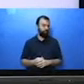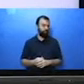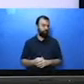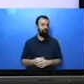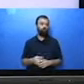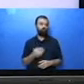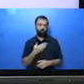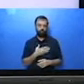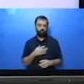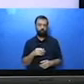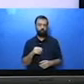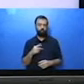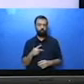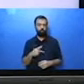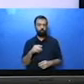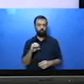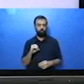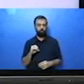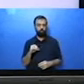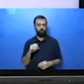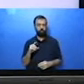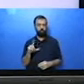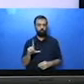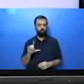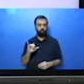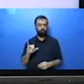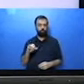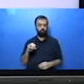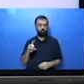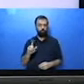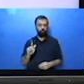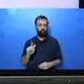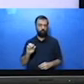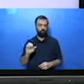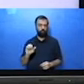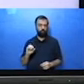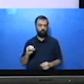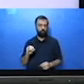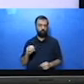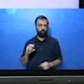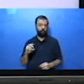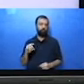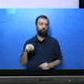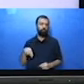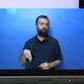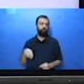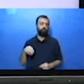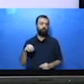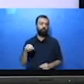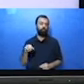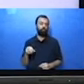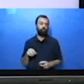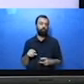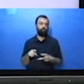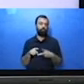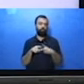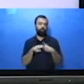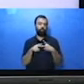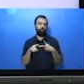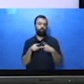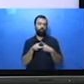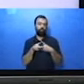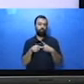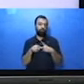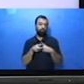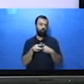Os polígonos possuem lado e vértice, ou seja, eles possuem ângulos. Além disso, o nome dado às